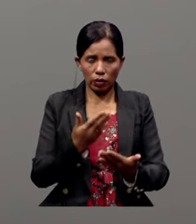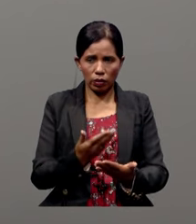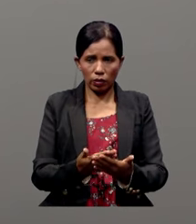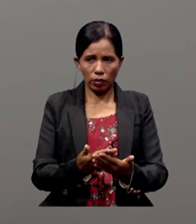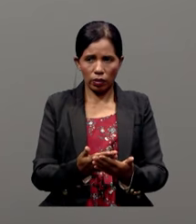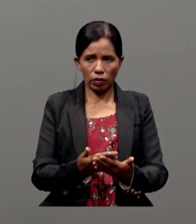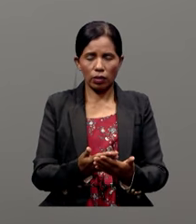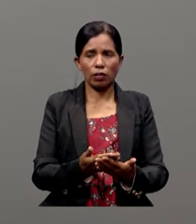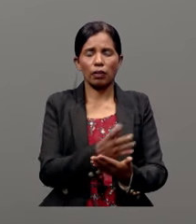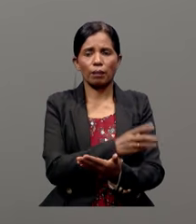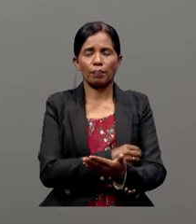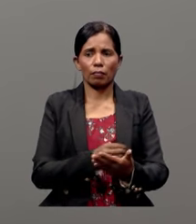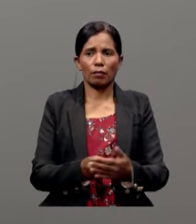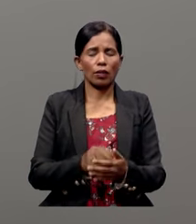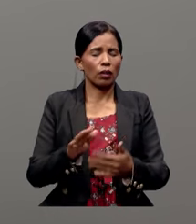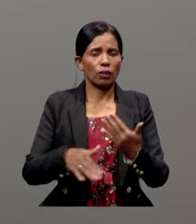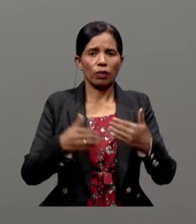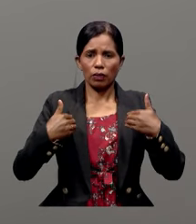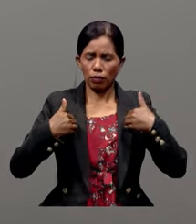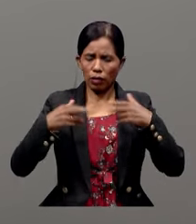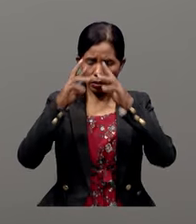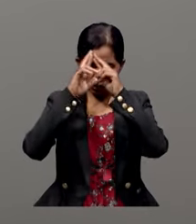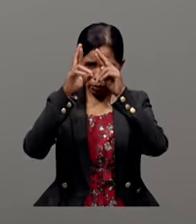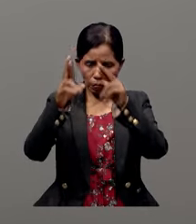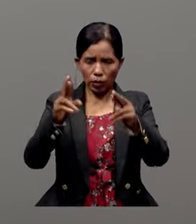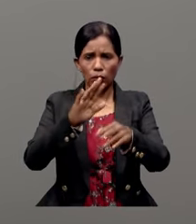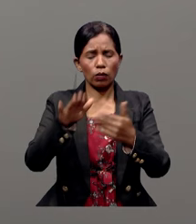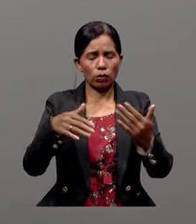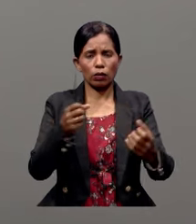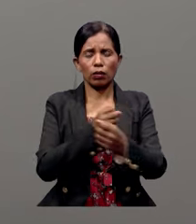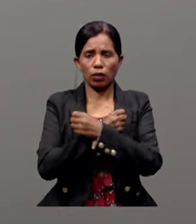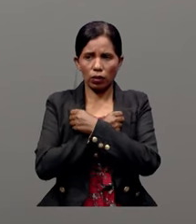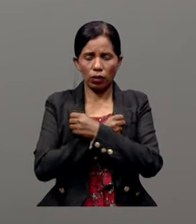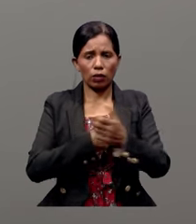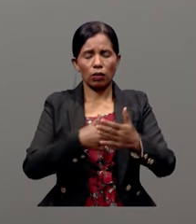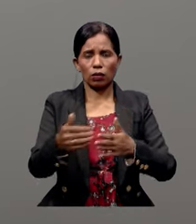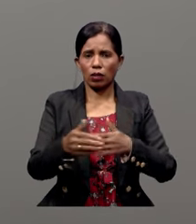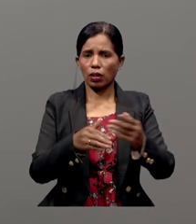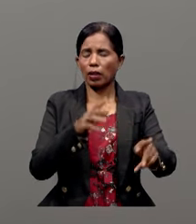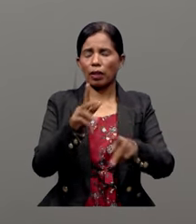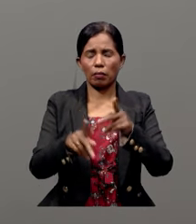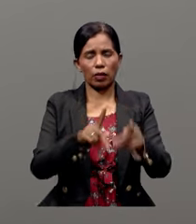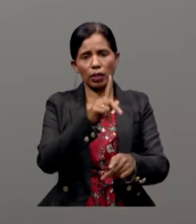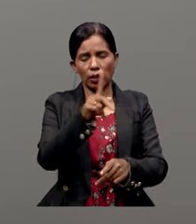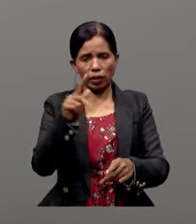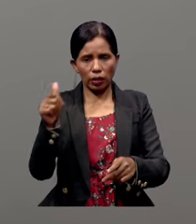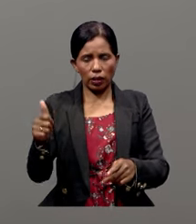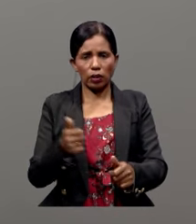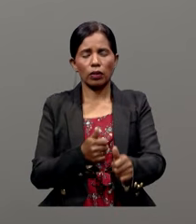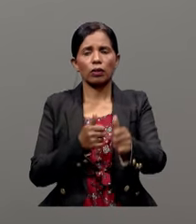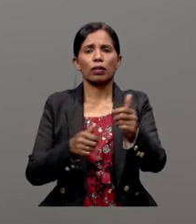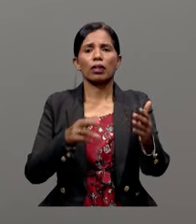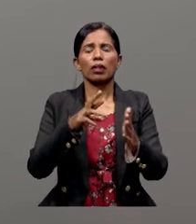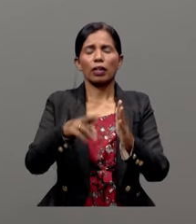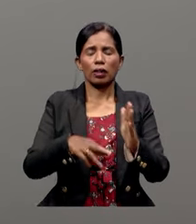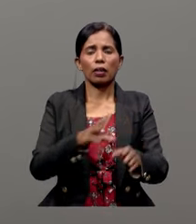filhos. Então, com todo o respeito e todo o amor para qualquer pessoa e para sua orientação